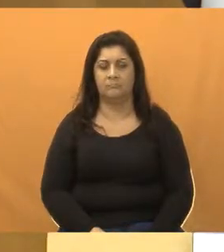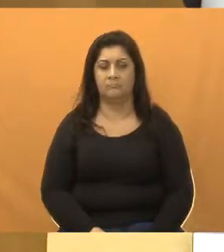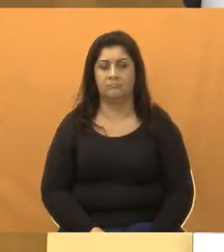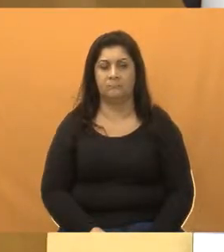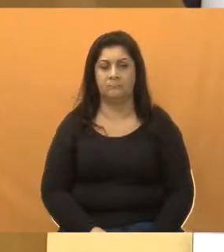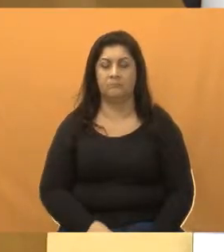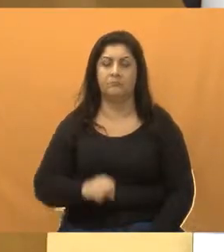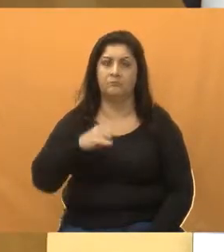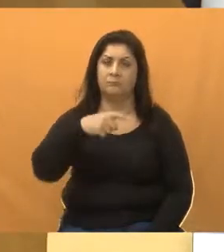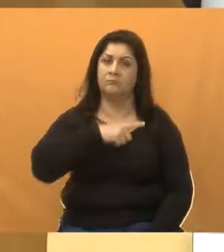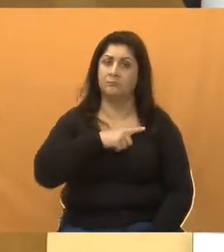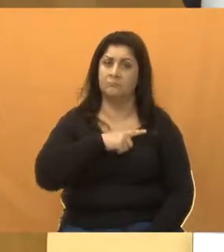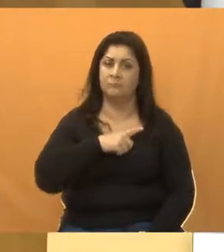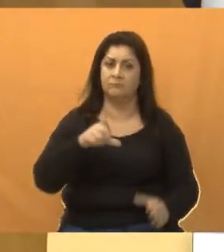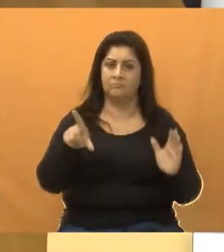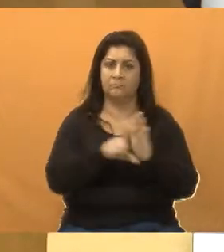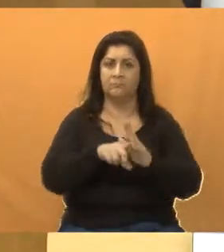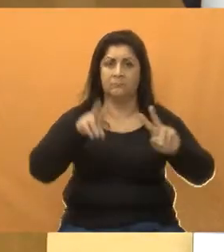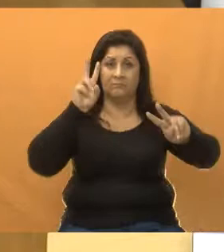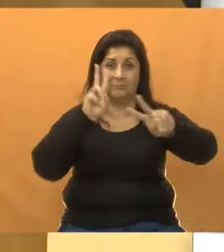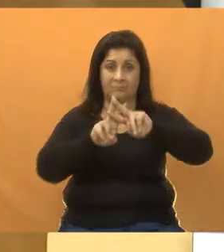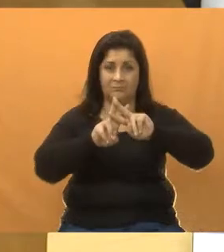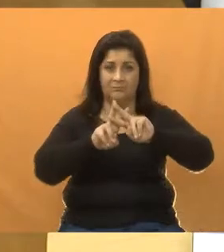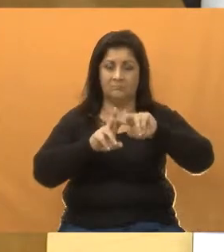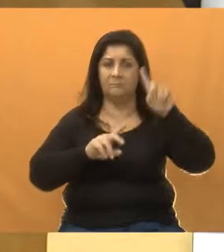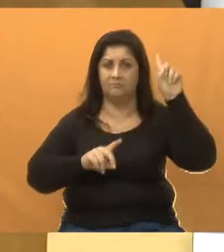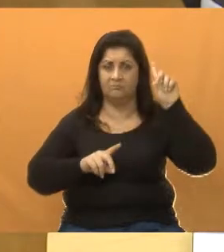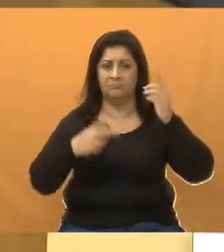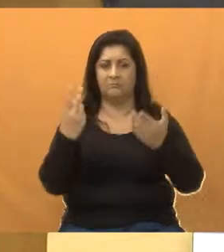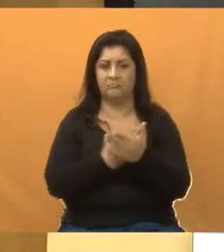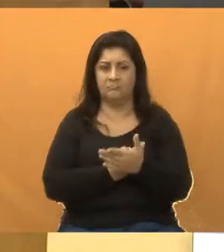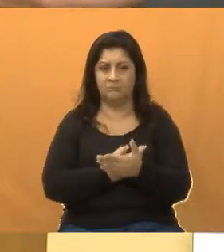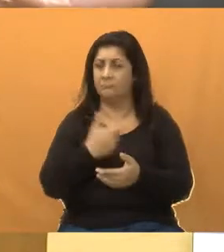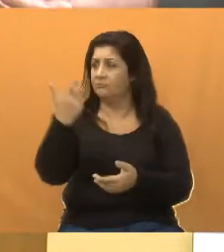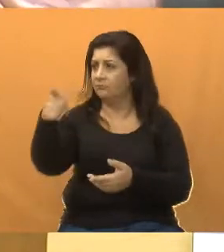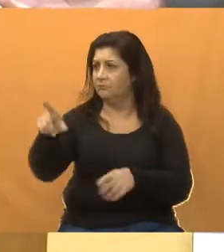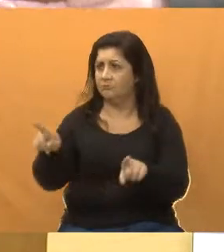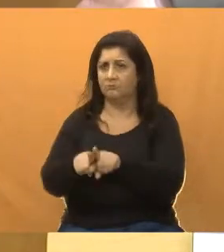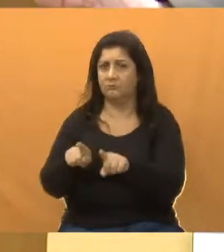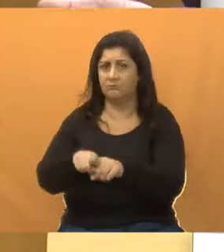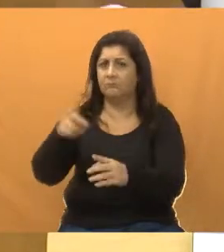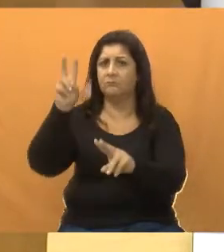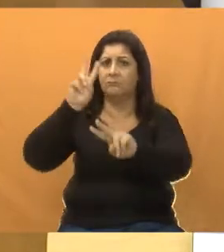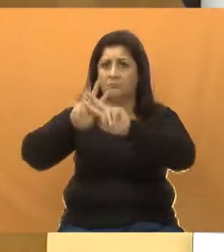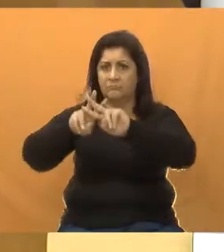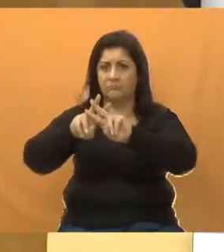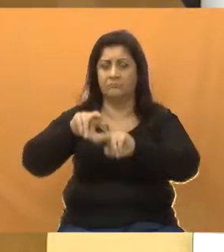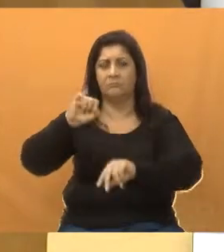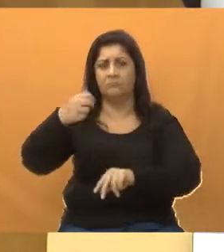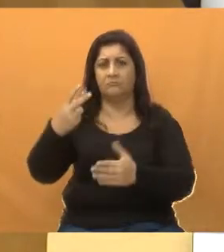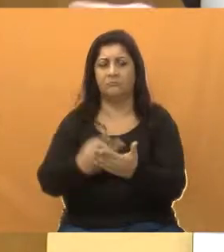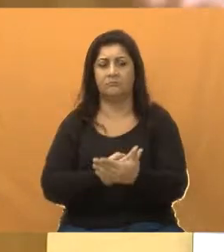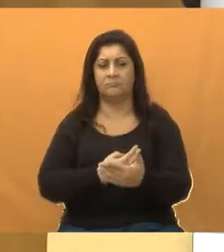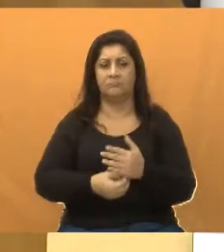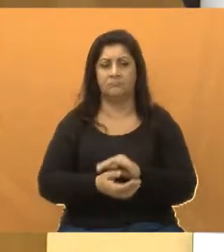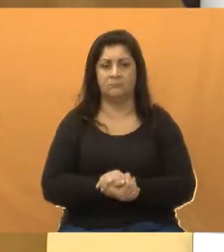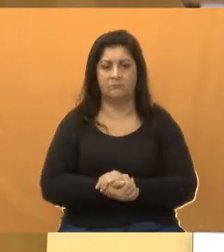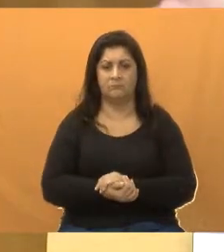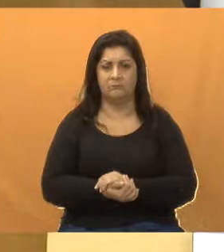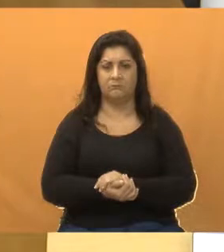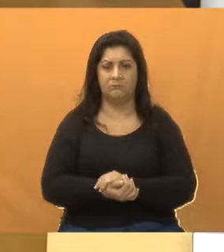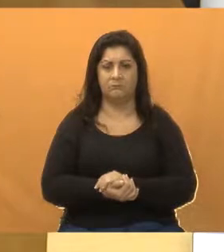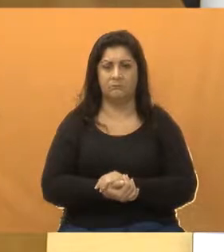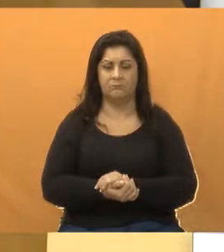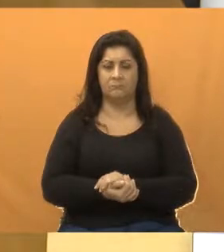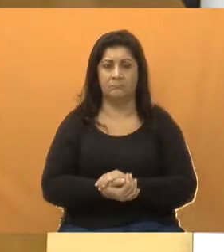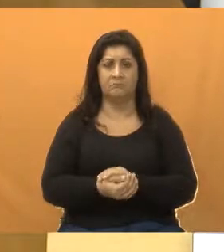Se existe lei de prender eu que eu sou errado, existe para outro também prender aquele que está errado. A mesma coisa da lei da